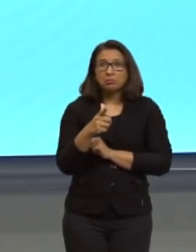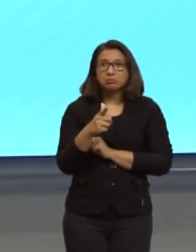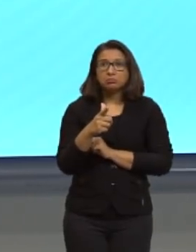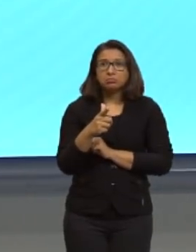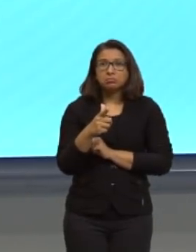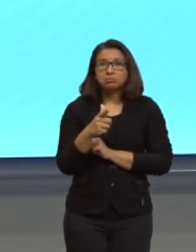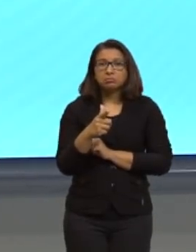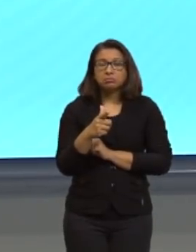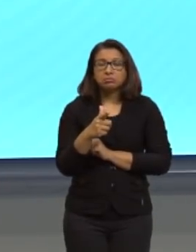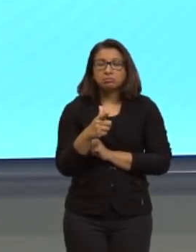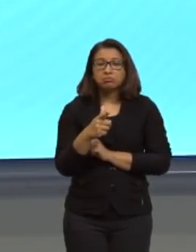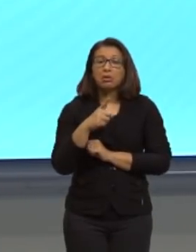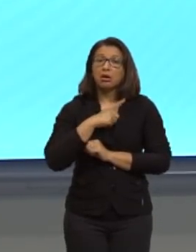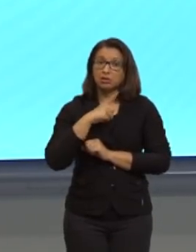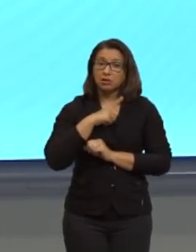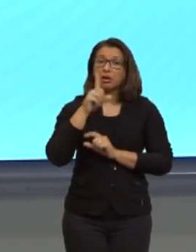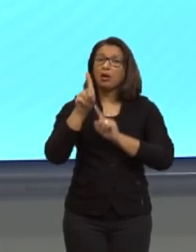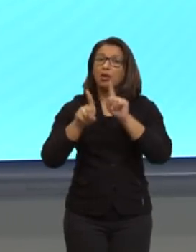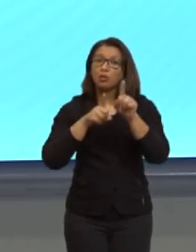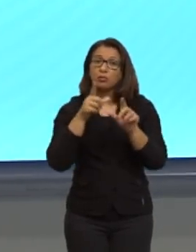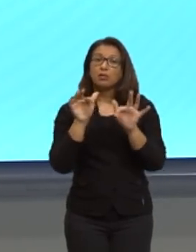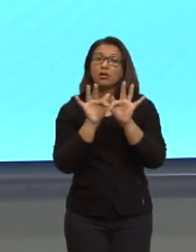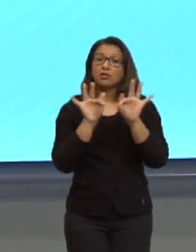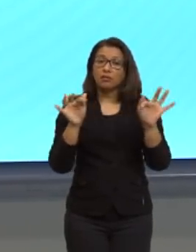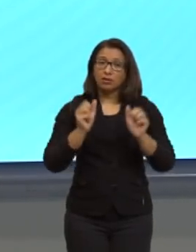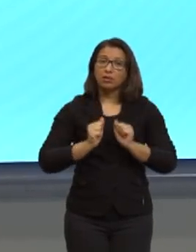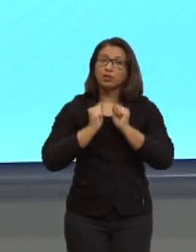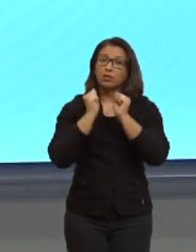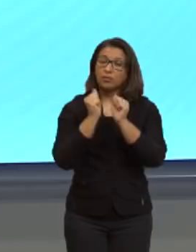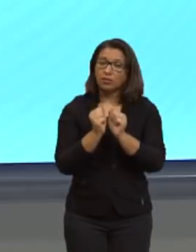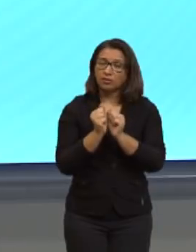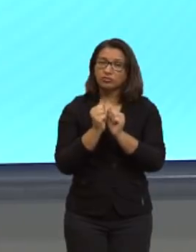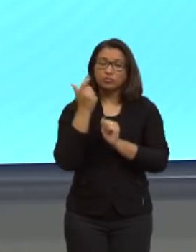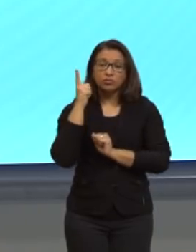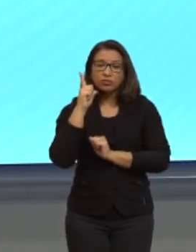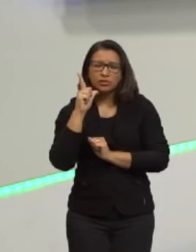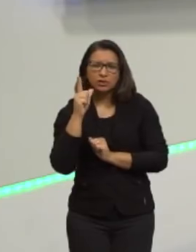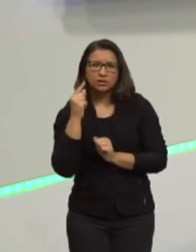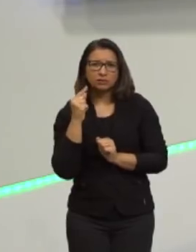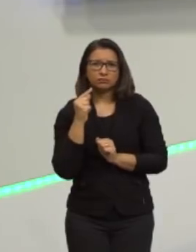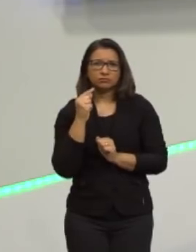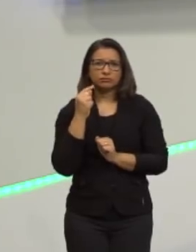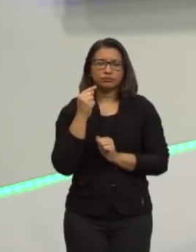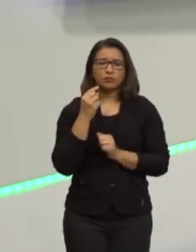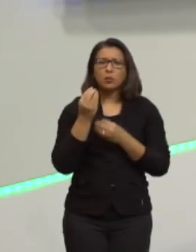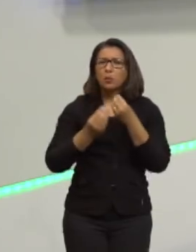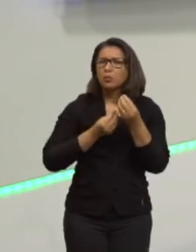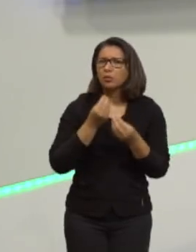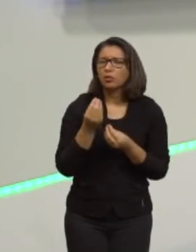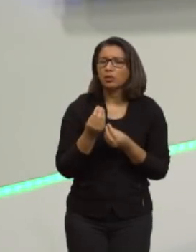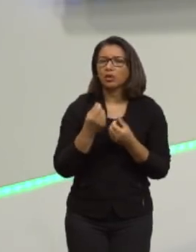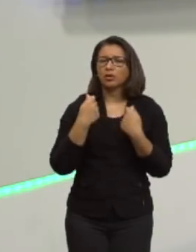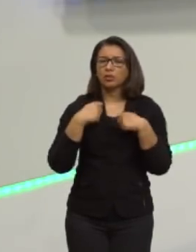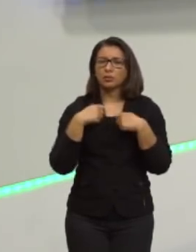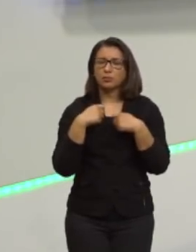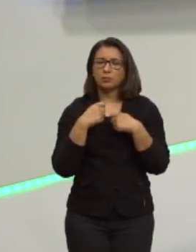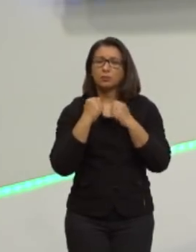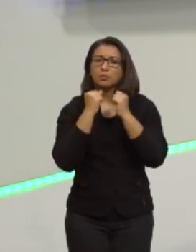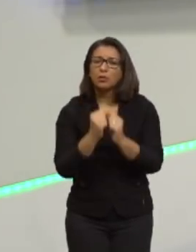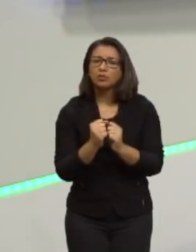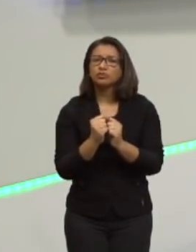mas eu tenho algumas equações que eu posso chegar nisso como assim professor eu posso somar